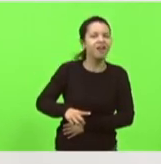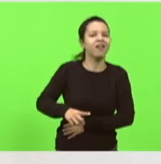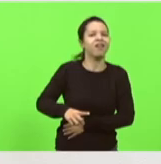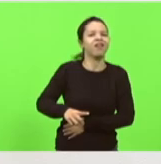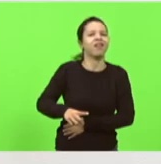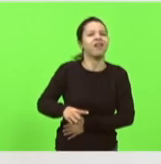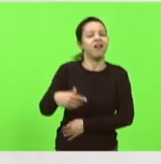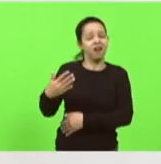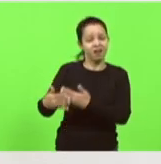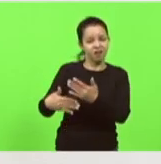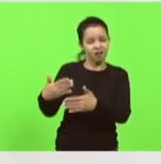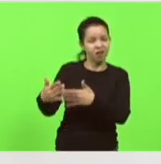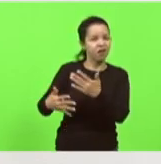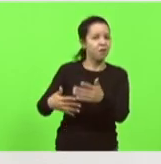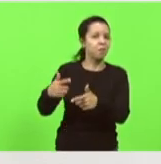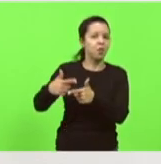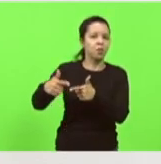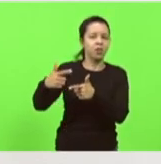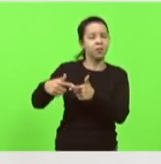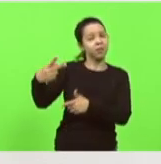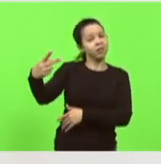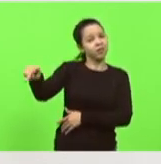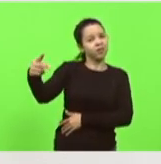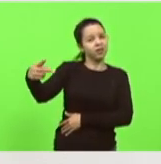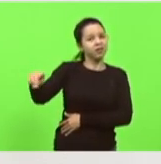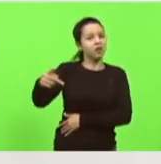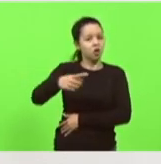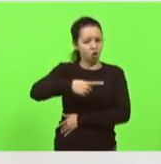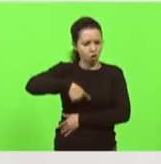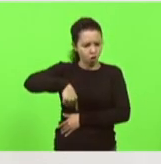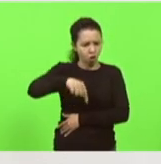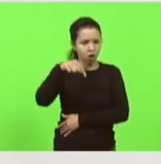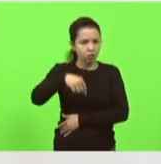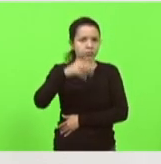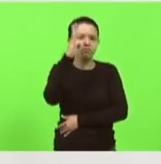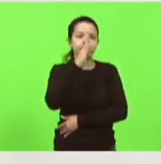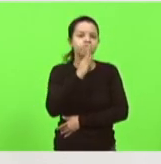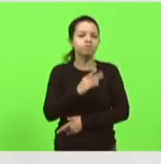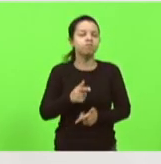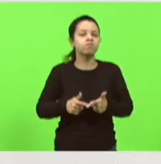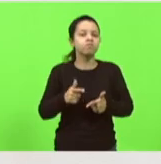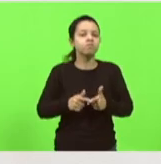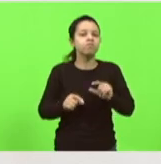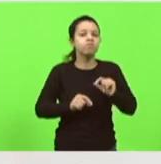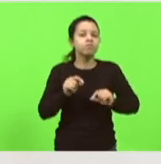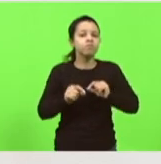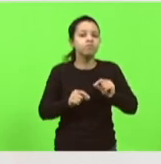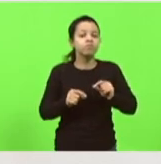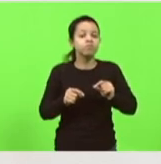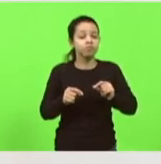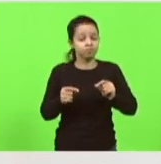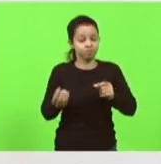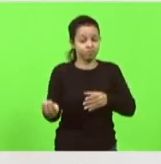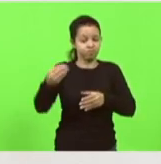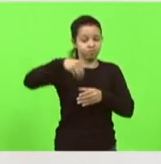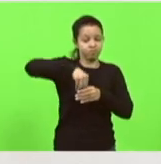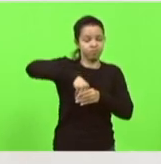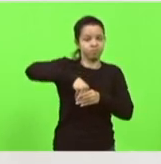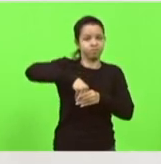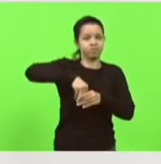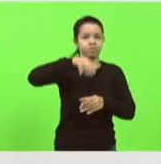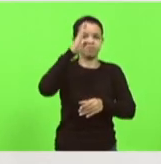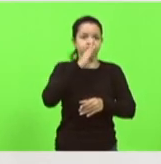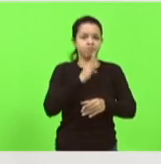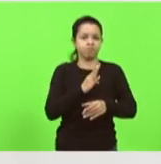comam. É problema deles. O nosso problema é que esses caras estão dentro do território nacional. Um lá